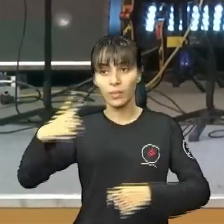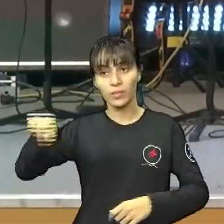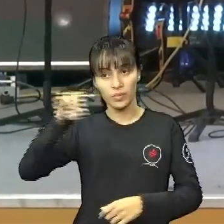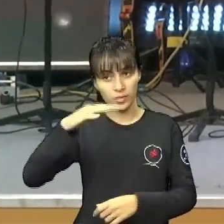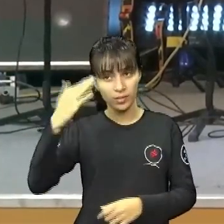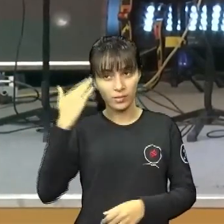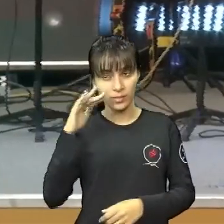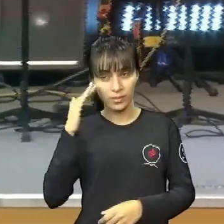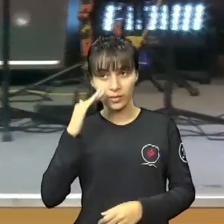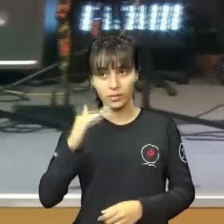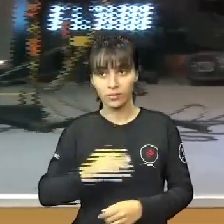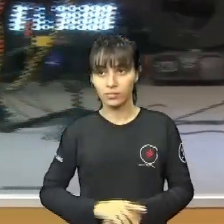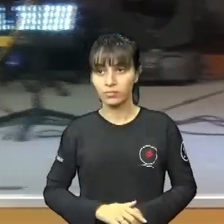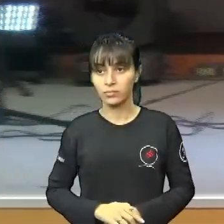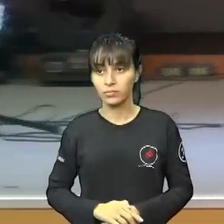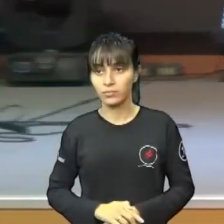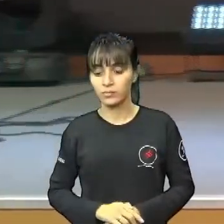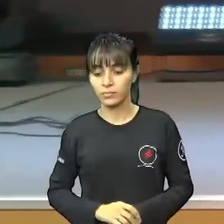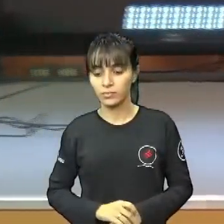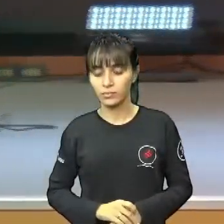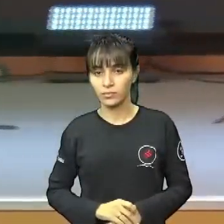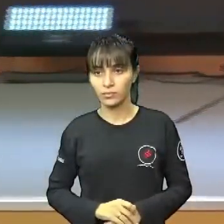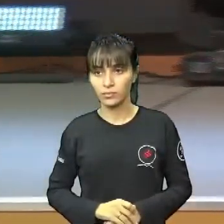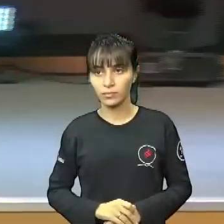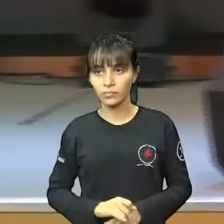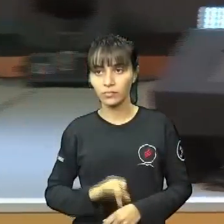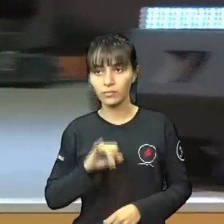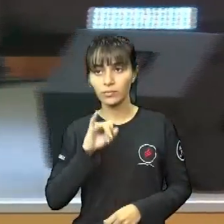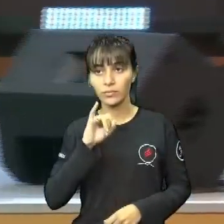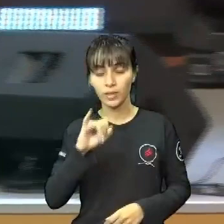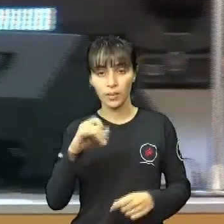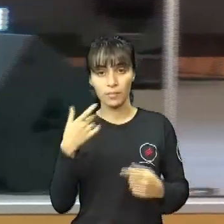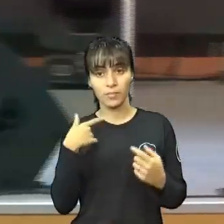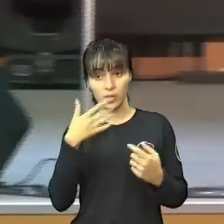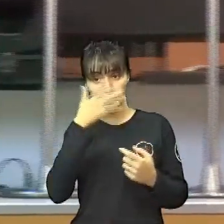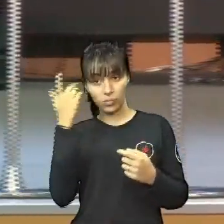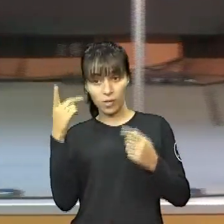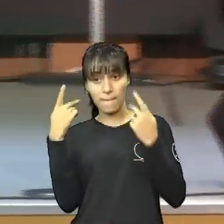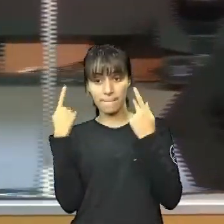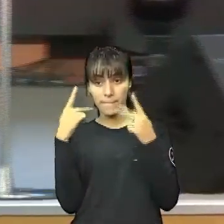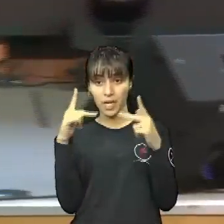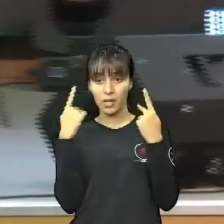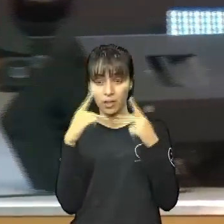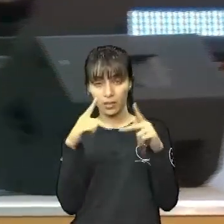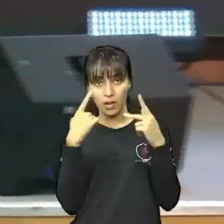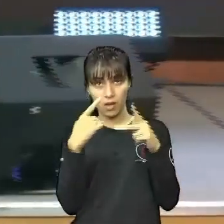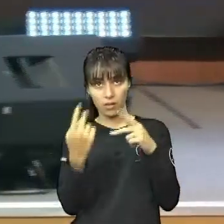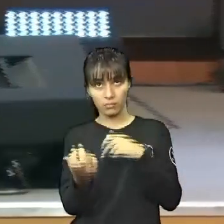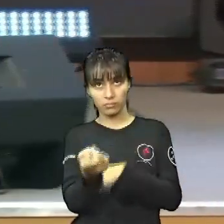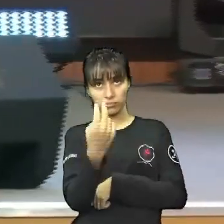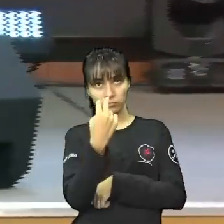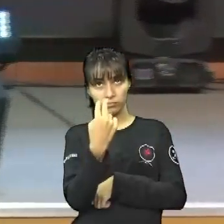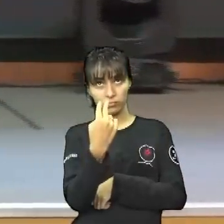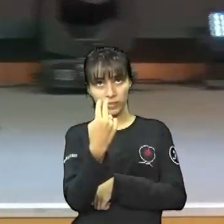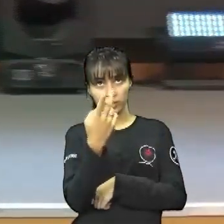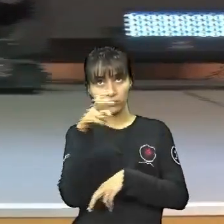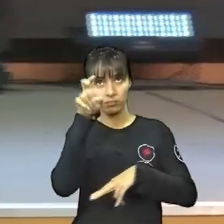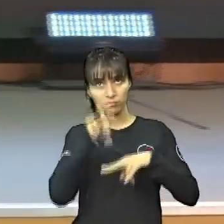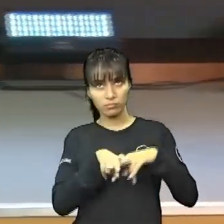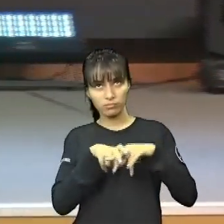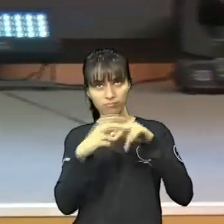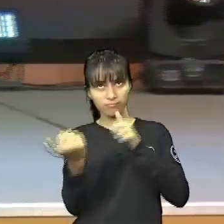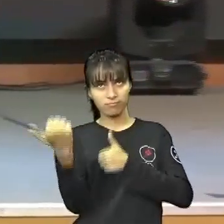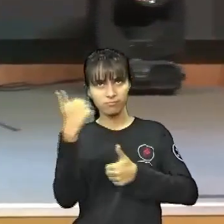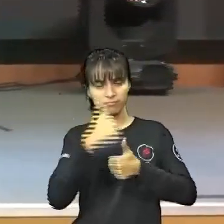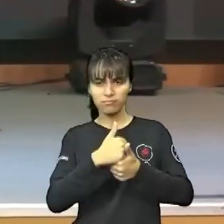entender isso se eu tô ouvindo alguém pregar o que eu estou pregando E se eu tô sentado Onde vocês